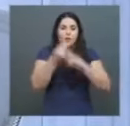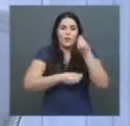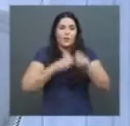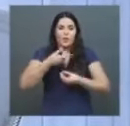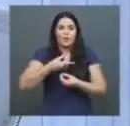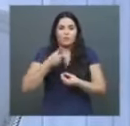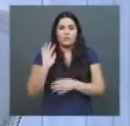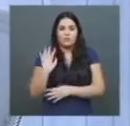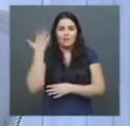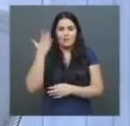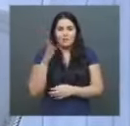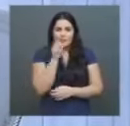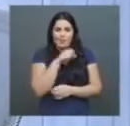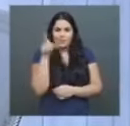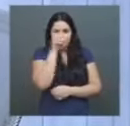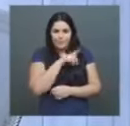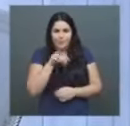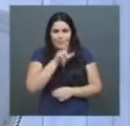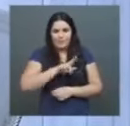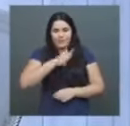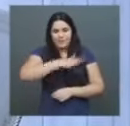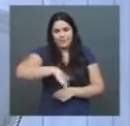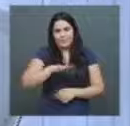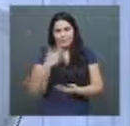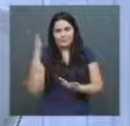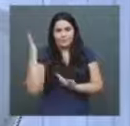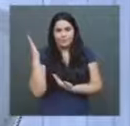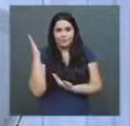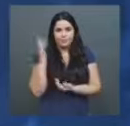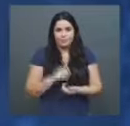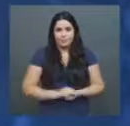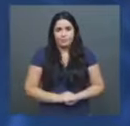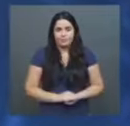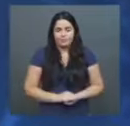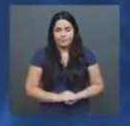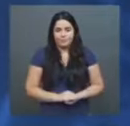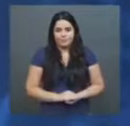para este fim de semana em Uberlândia e outras cidades da região.